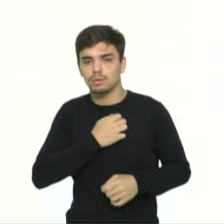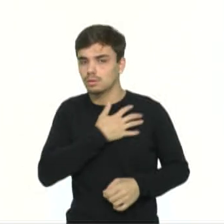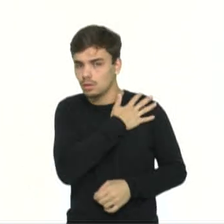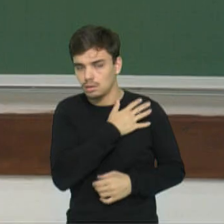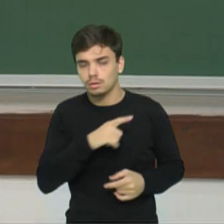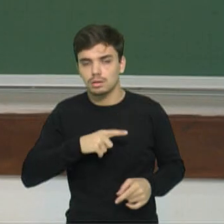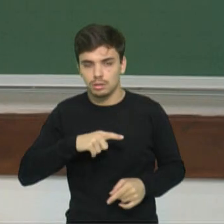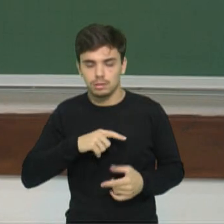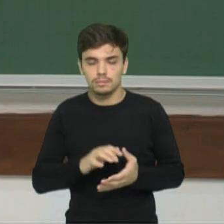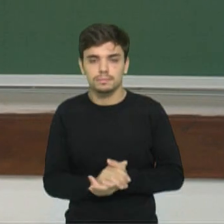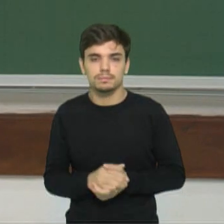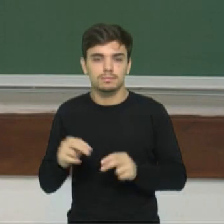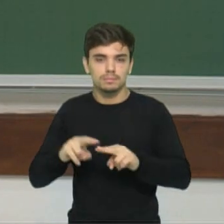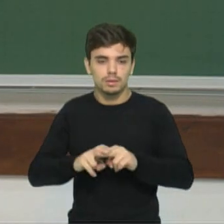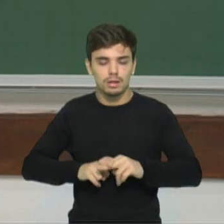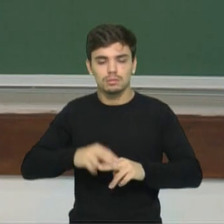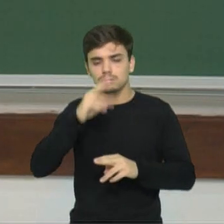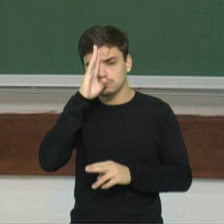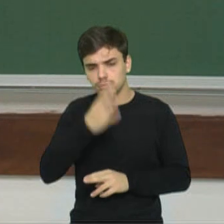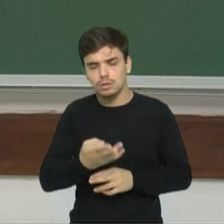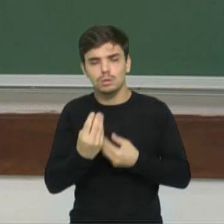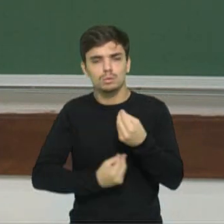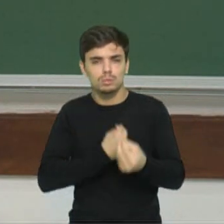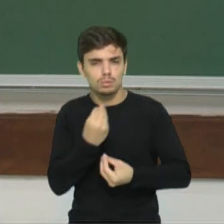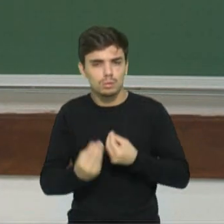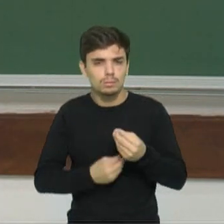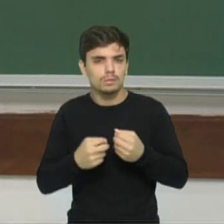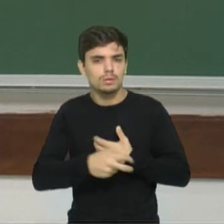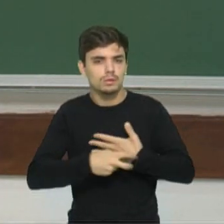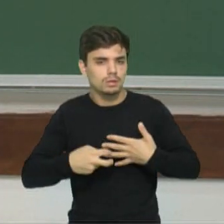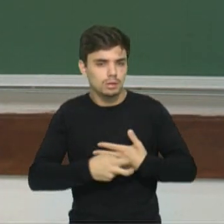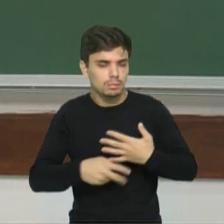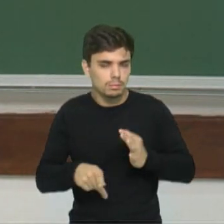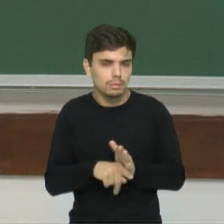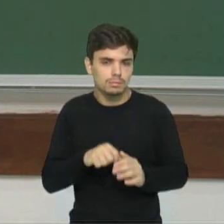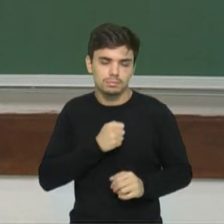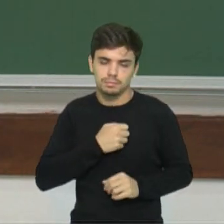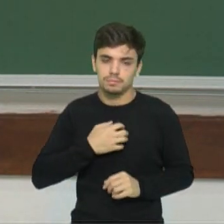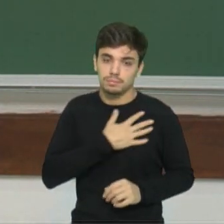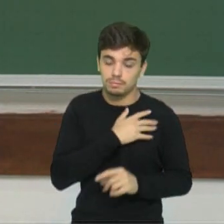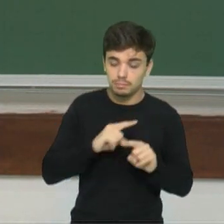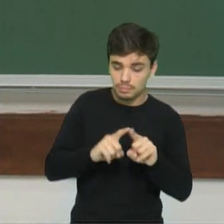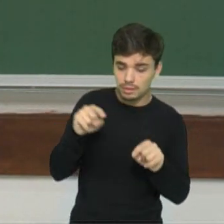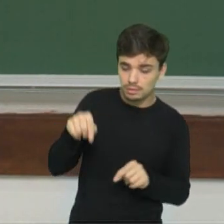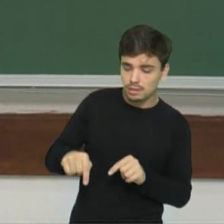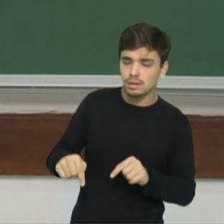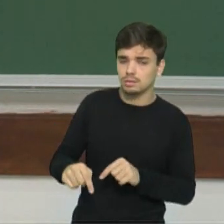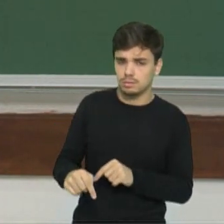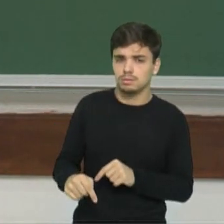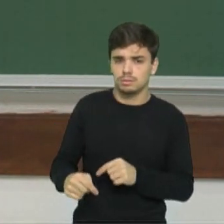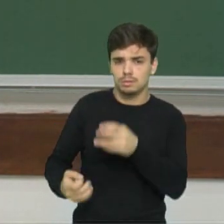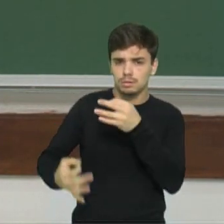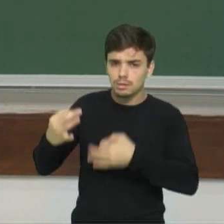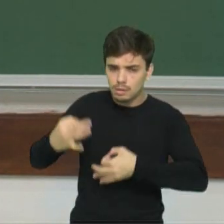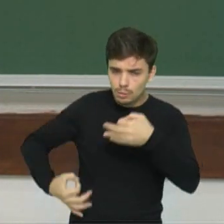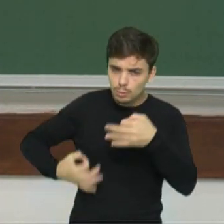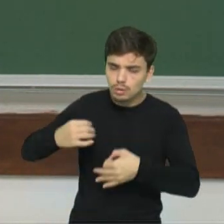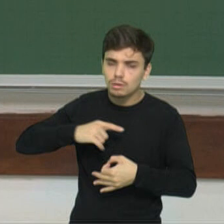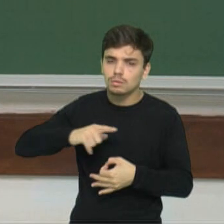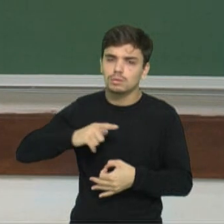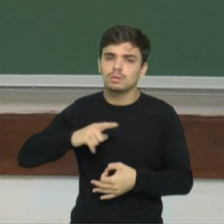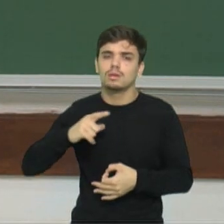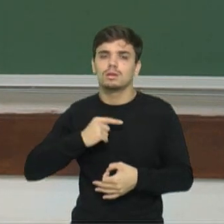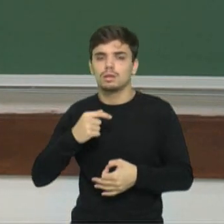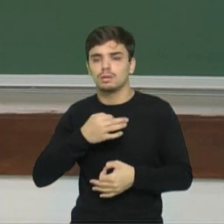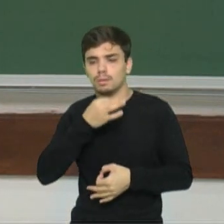Militar, por exemplo, para julgar crimes relacionados aos militares. Este tribunal passa então a julgar os crimes cometidos pelos